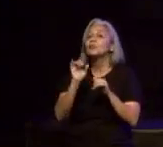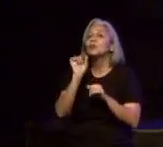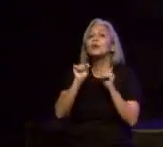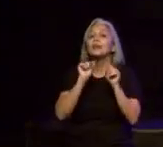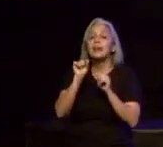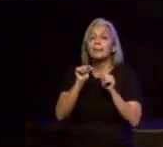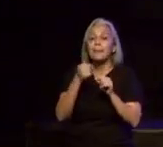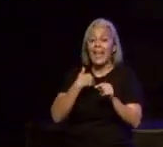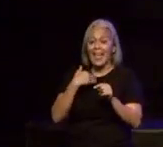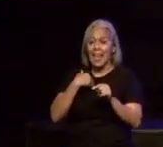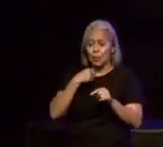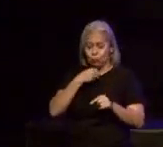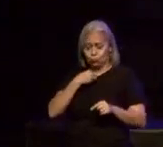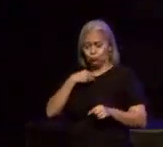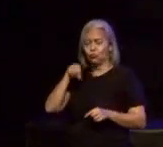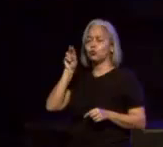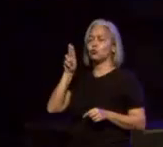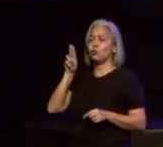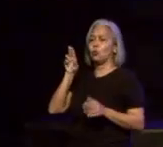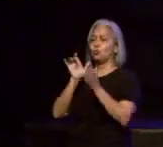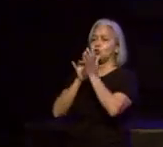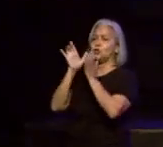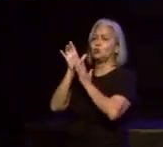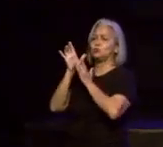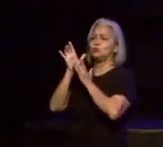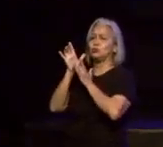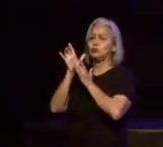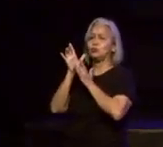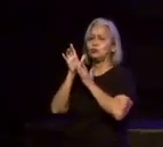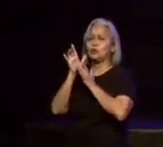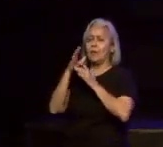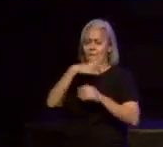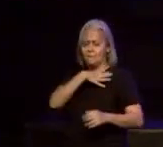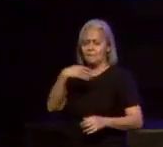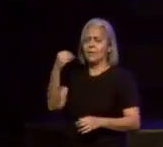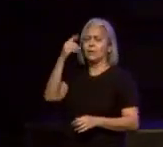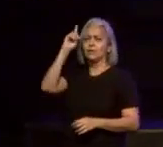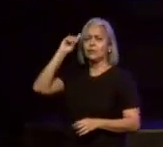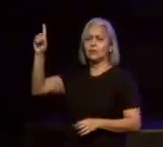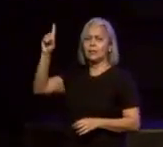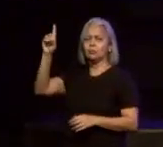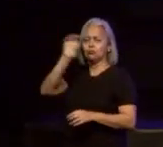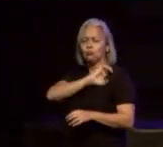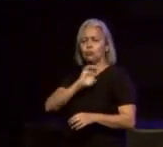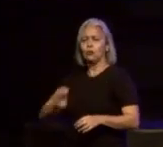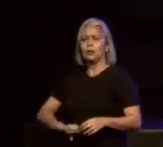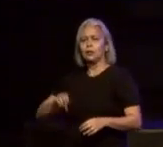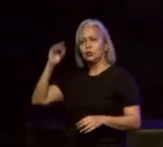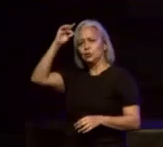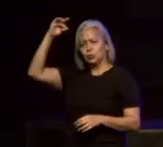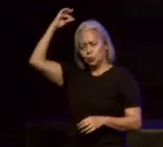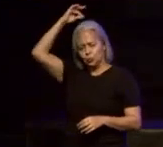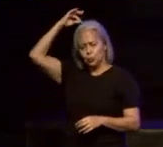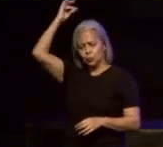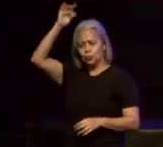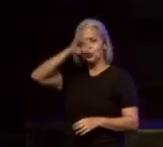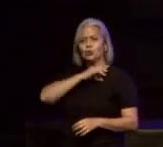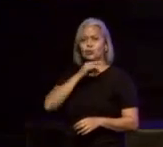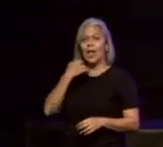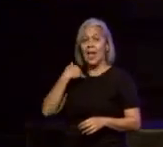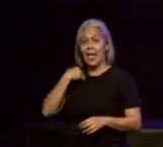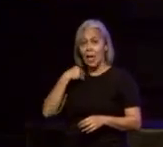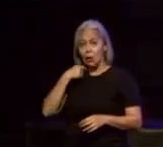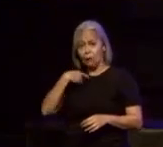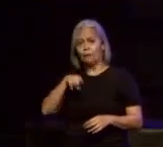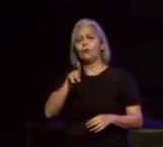exclamação de que eu sou quem eu disse que eu sou, o Filho de Deus, o Cristo, o ungido, eu vou construir, eu vou